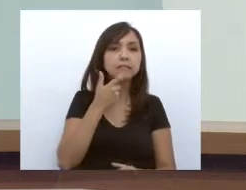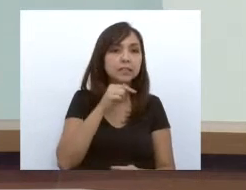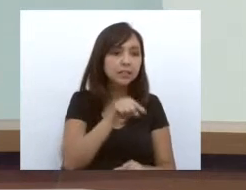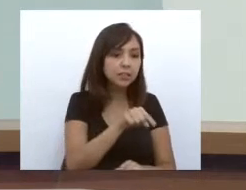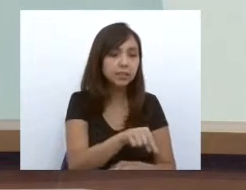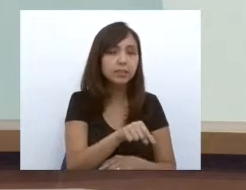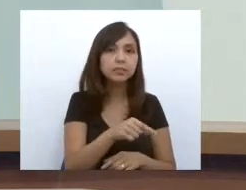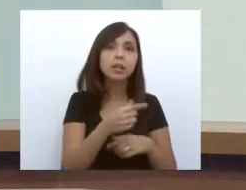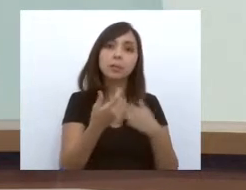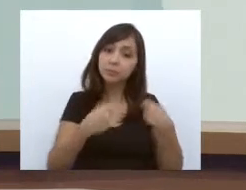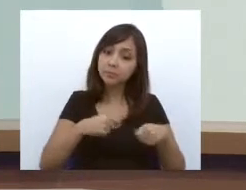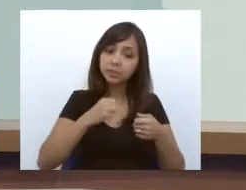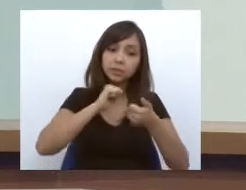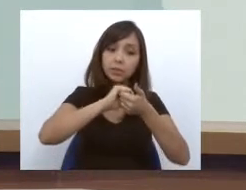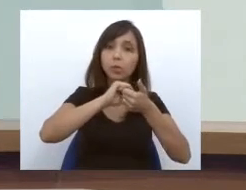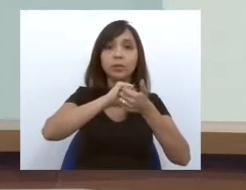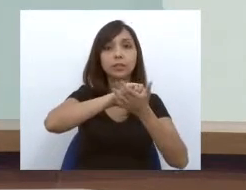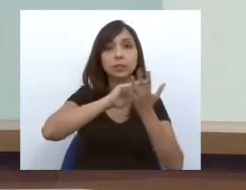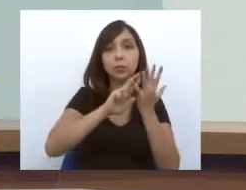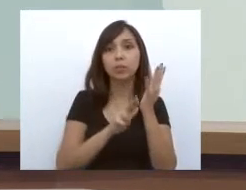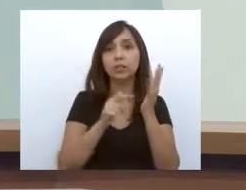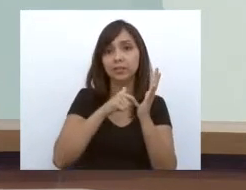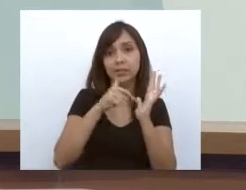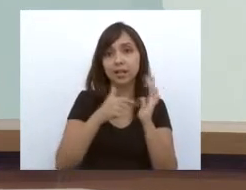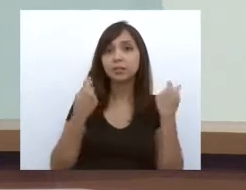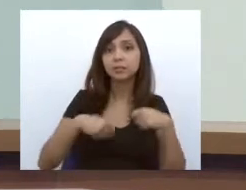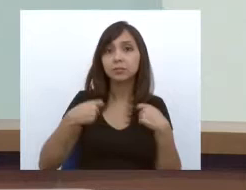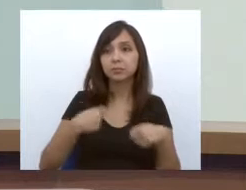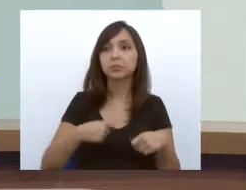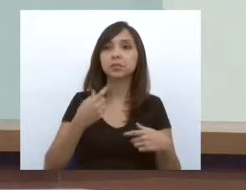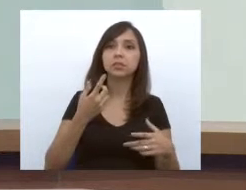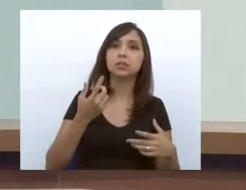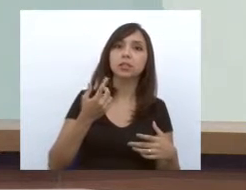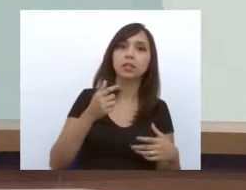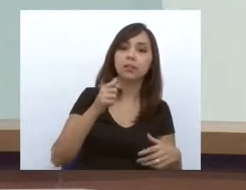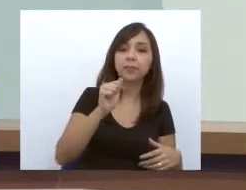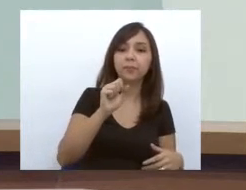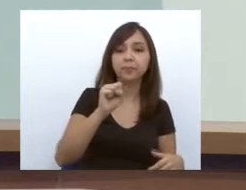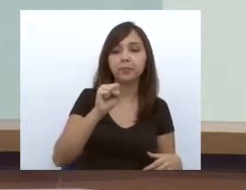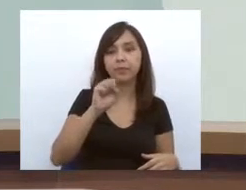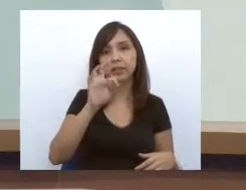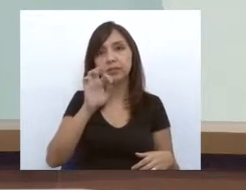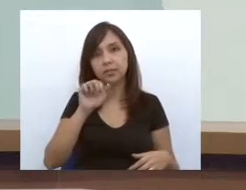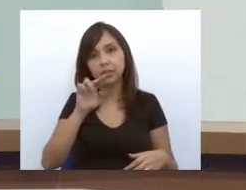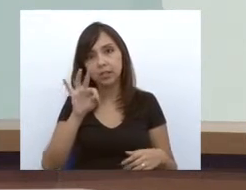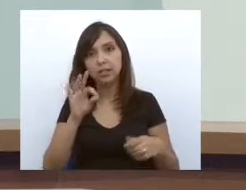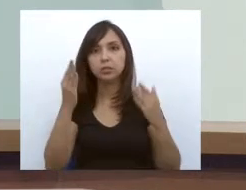ter qualificação, ou professor, ou assistente social,